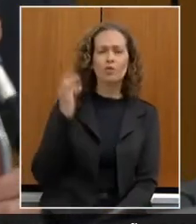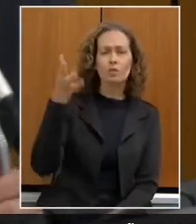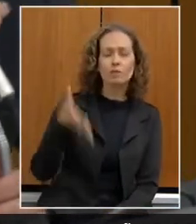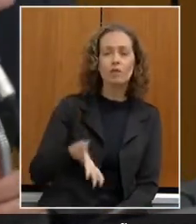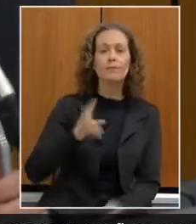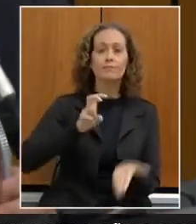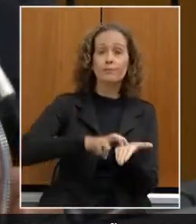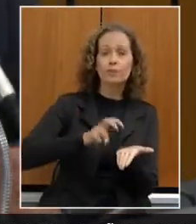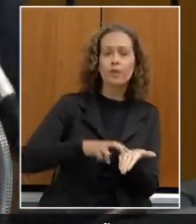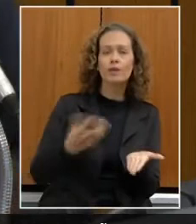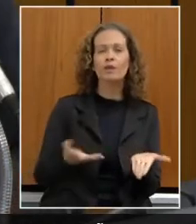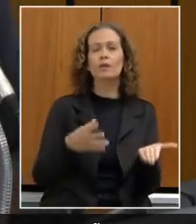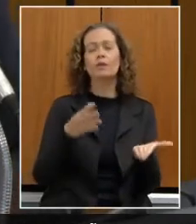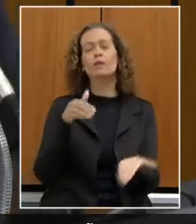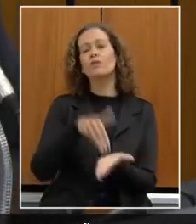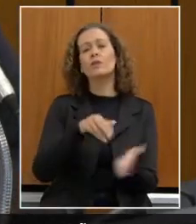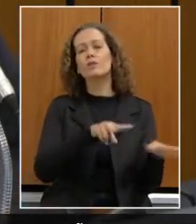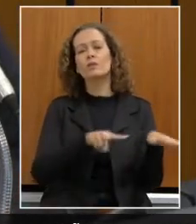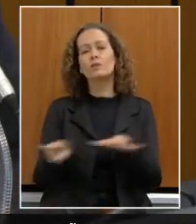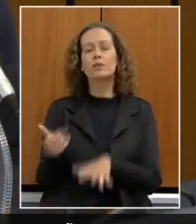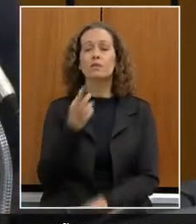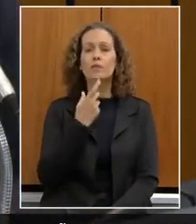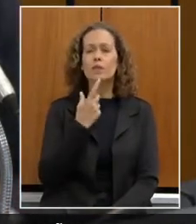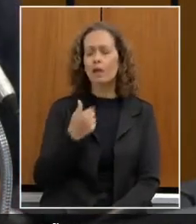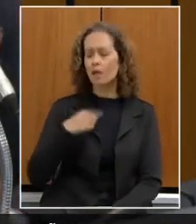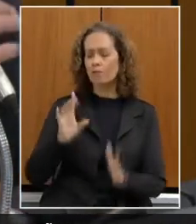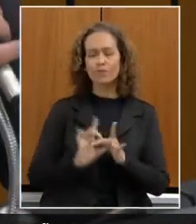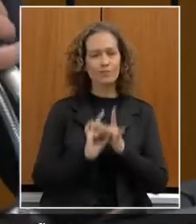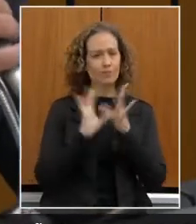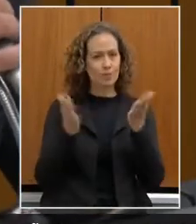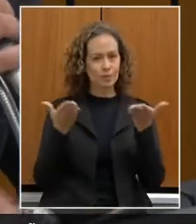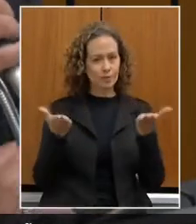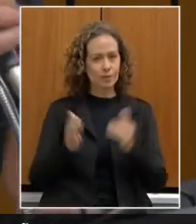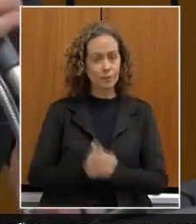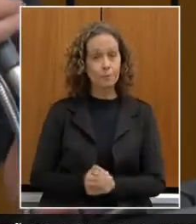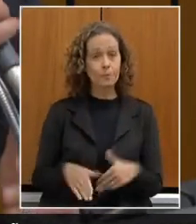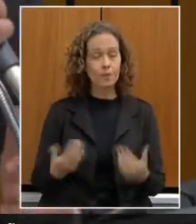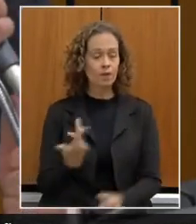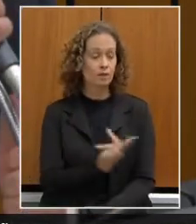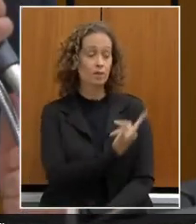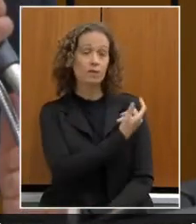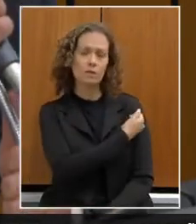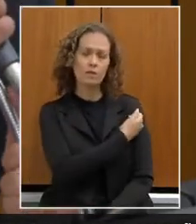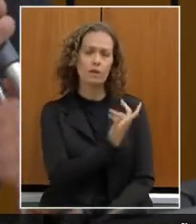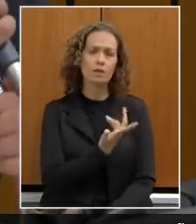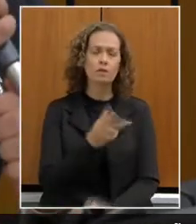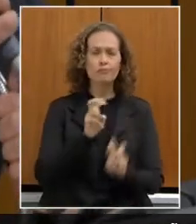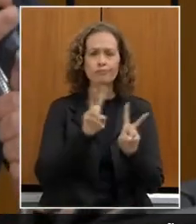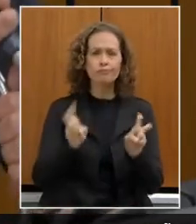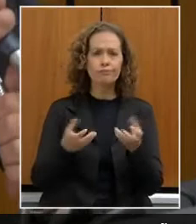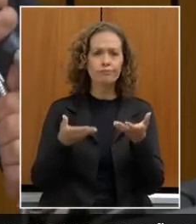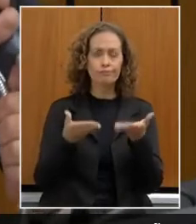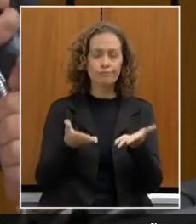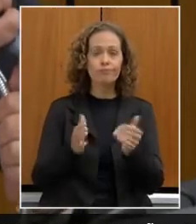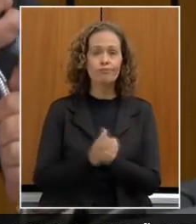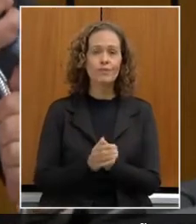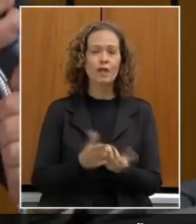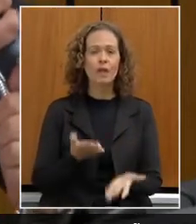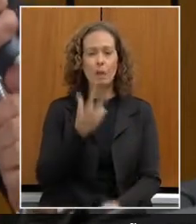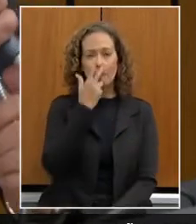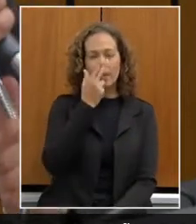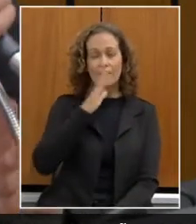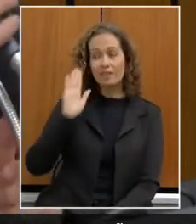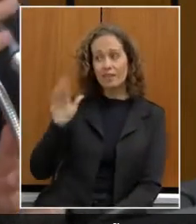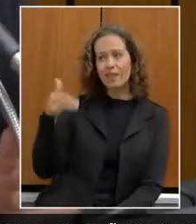é de manhã no final de semana e feriados estarei sempre à disposição em relação a vacinação a grama do vizinho sempre é mais verde que a